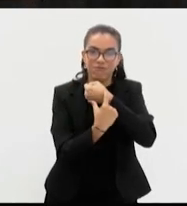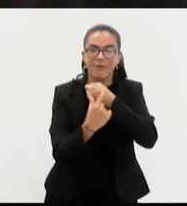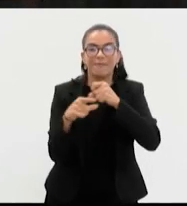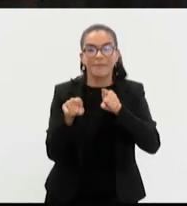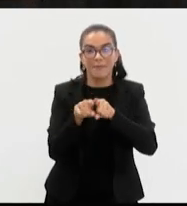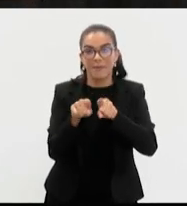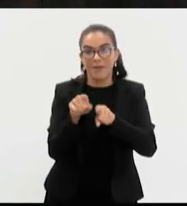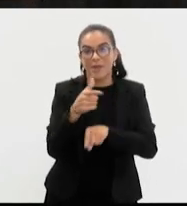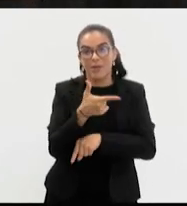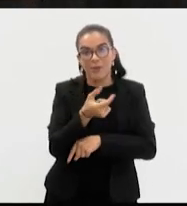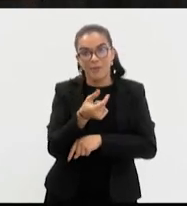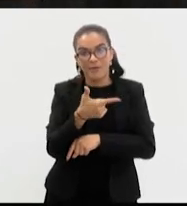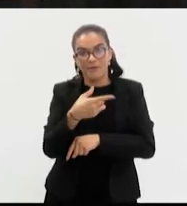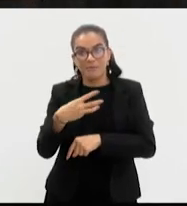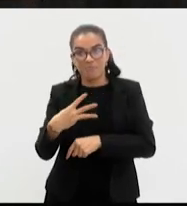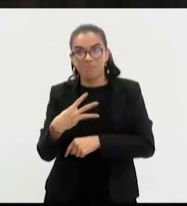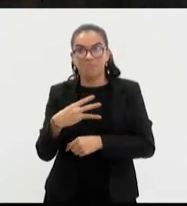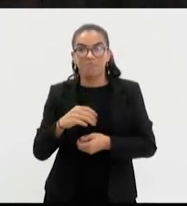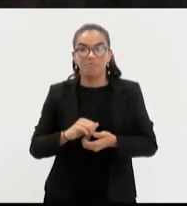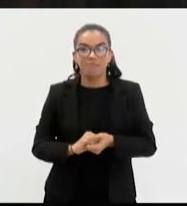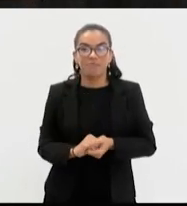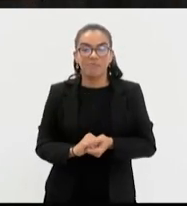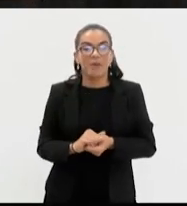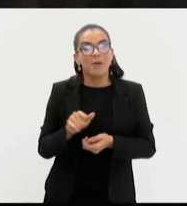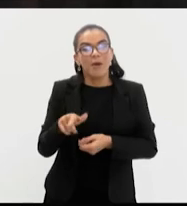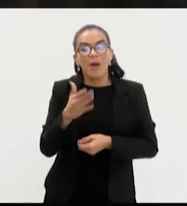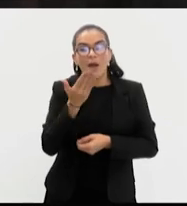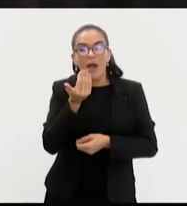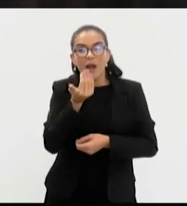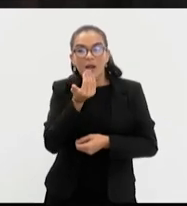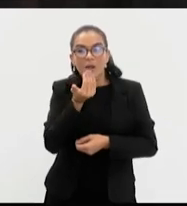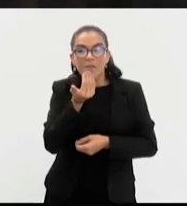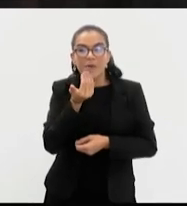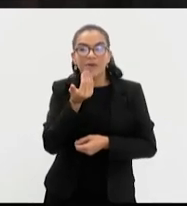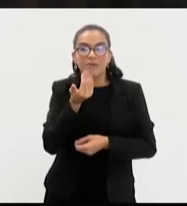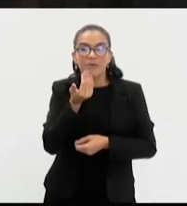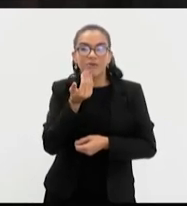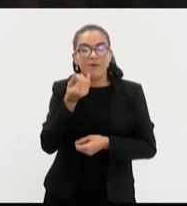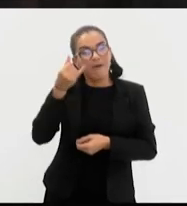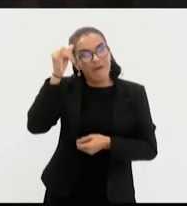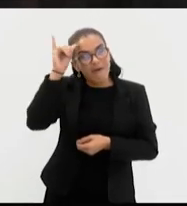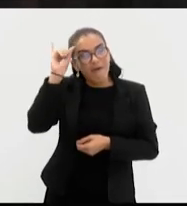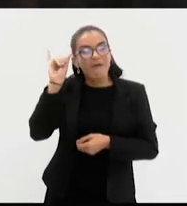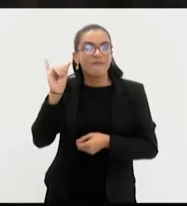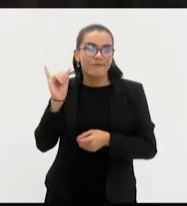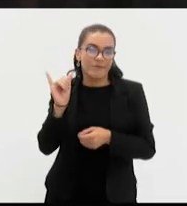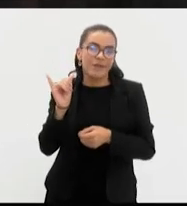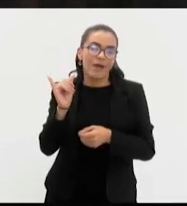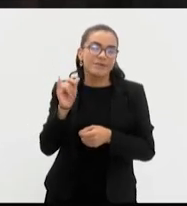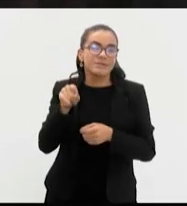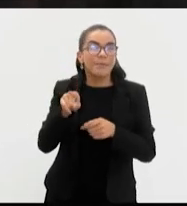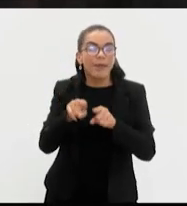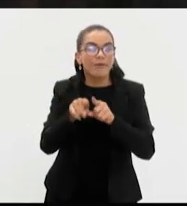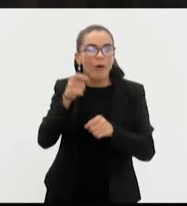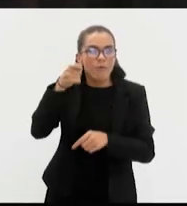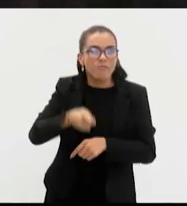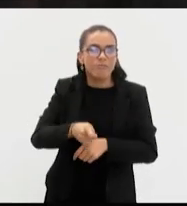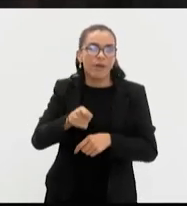né para que os rótulos dos alimentos indicasse exatamente as suas composições